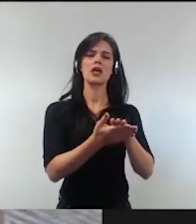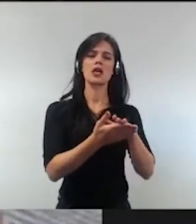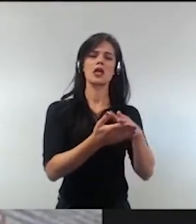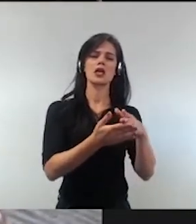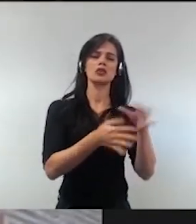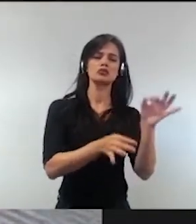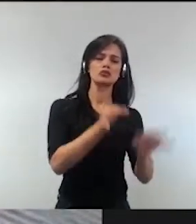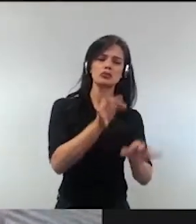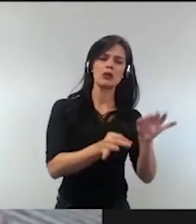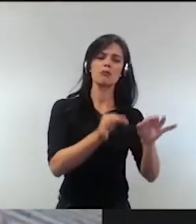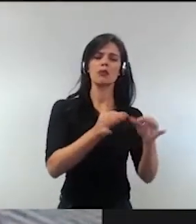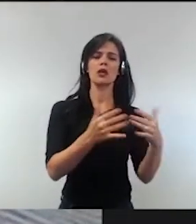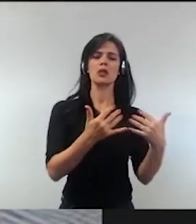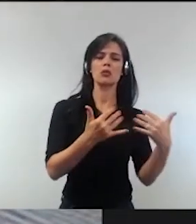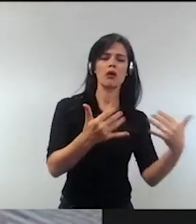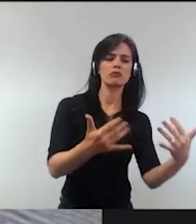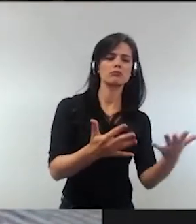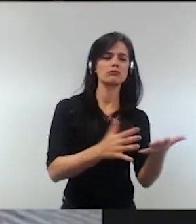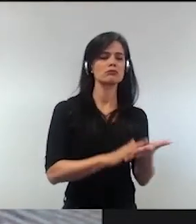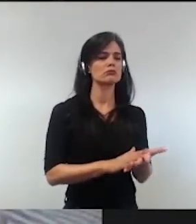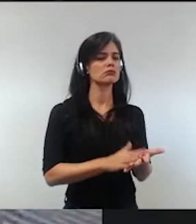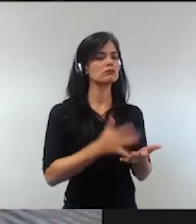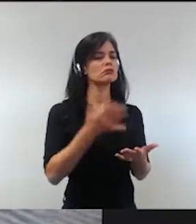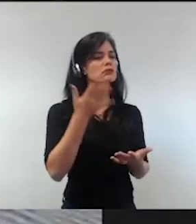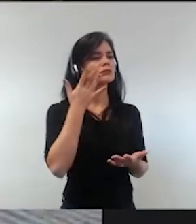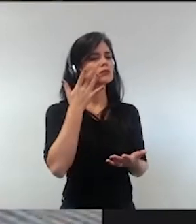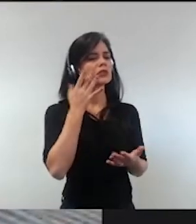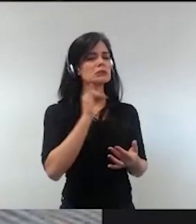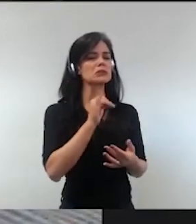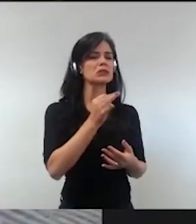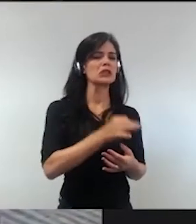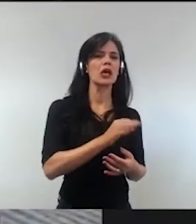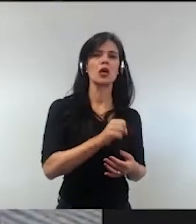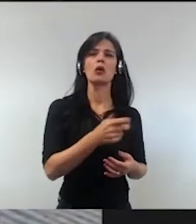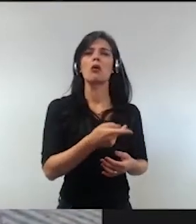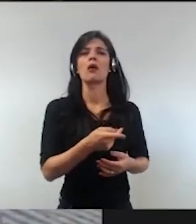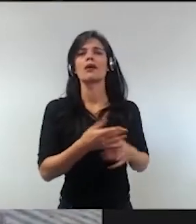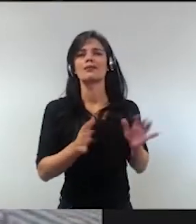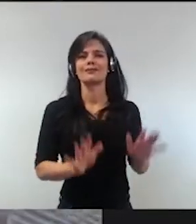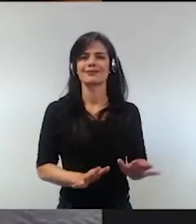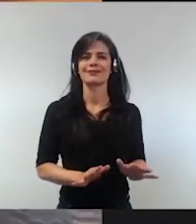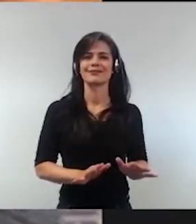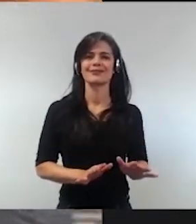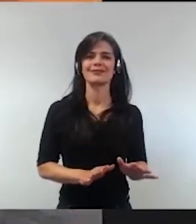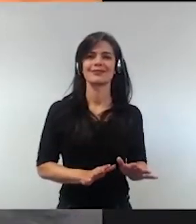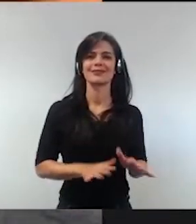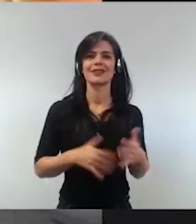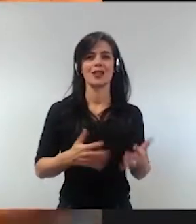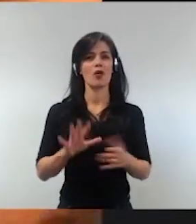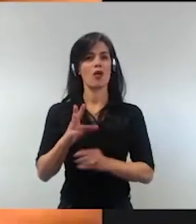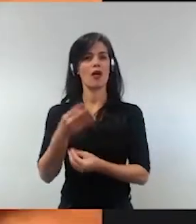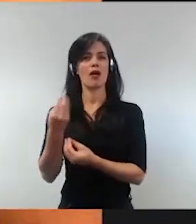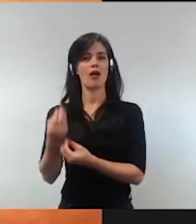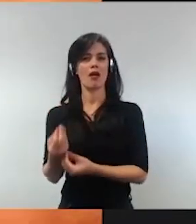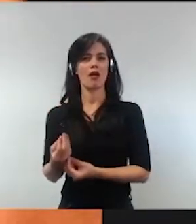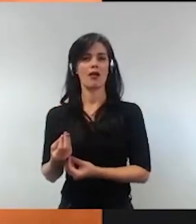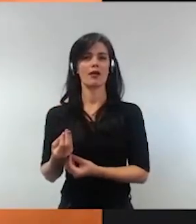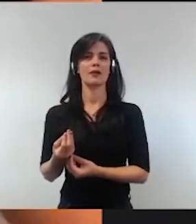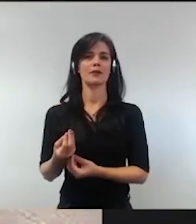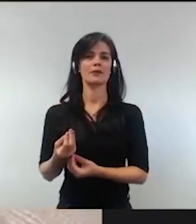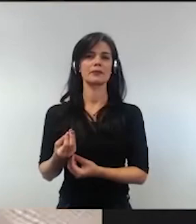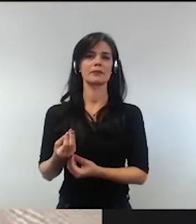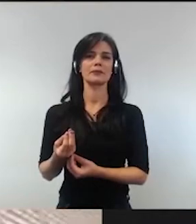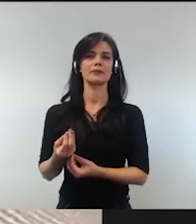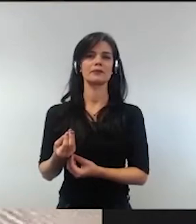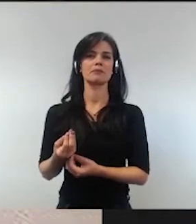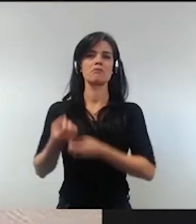Bom, nós vivemos um momento em que a arte tem uma